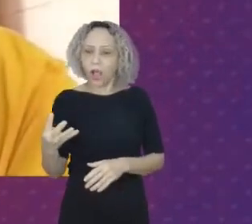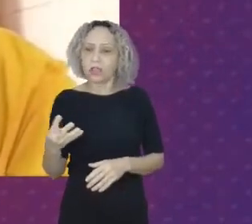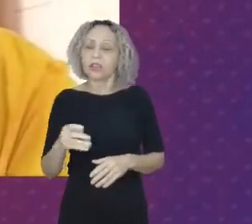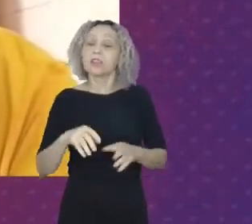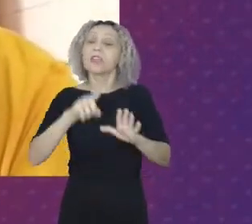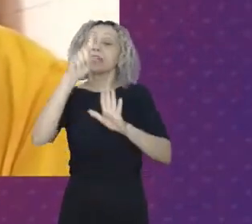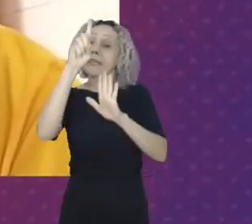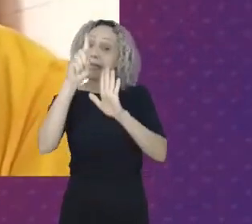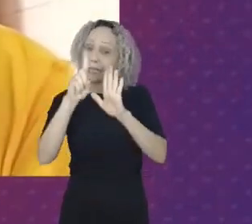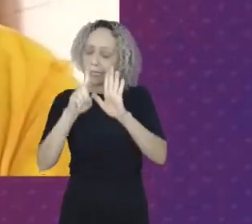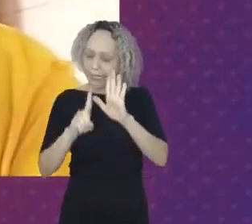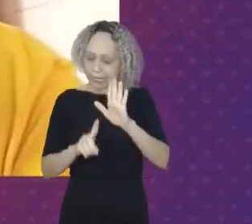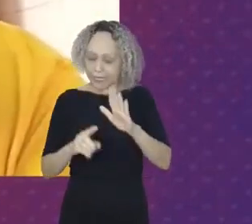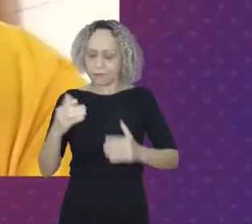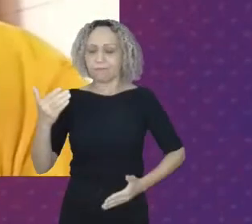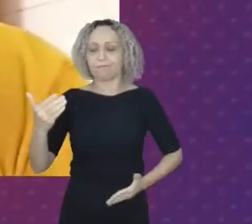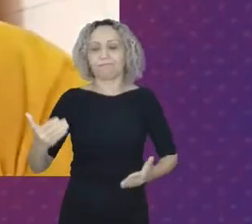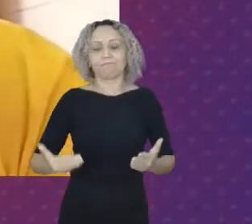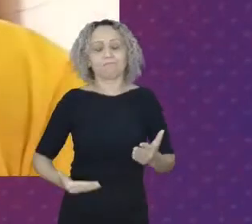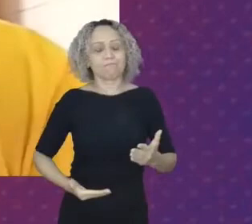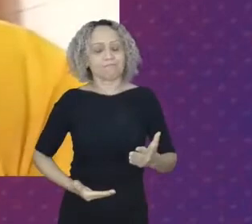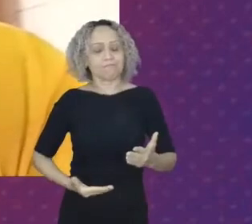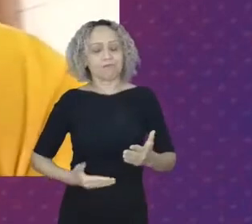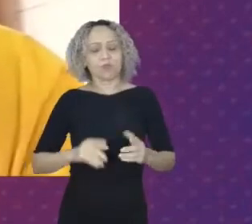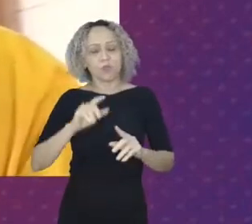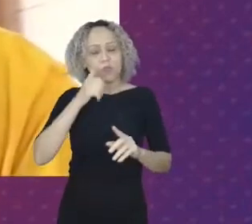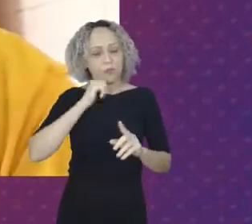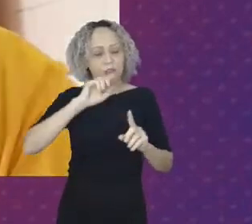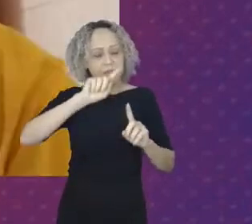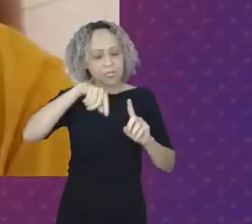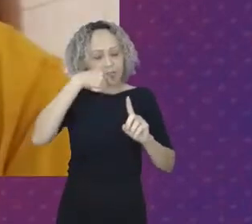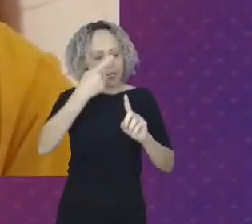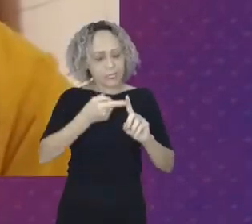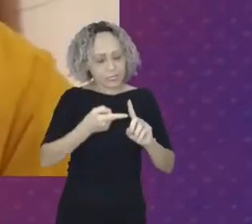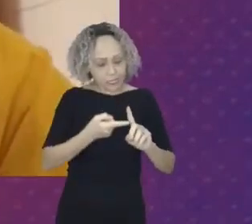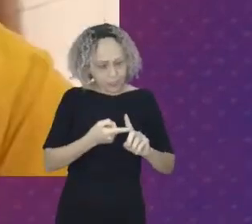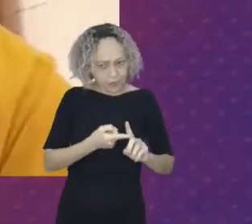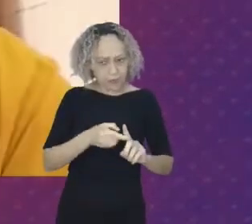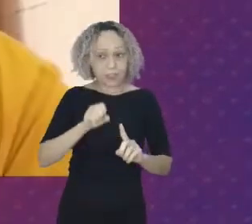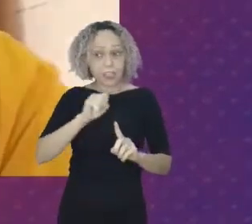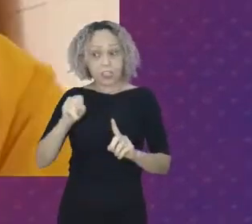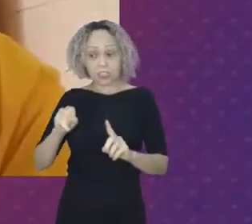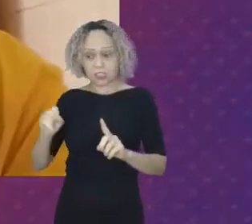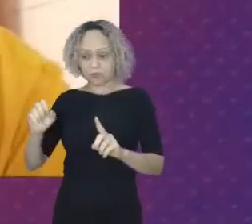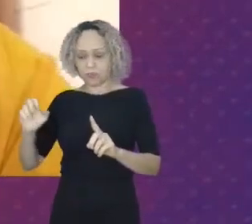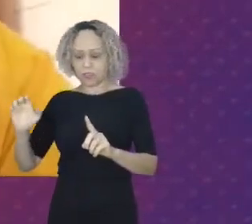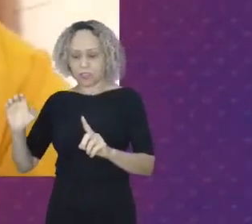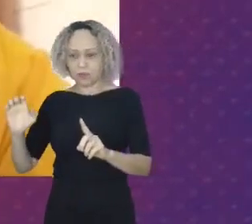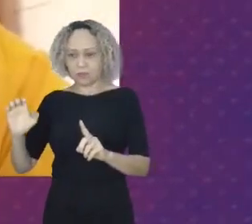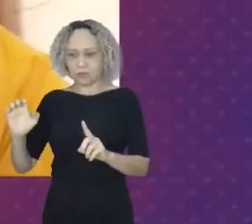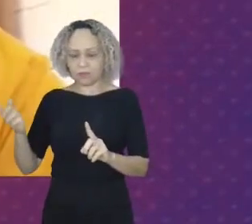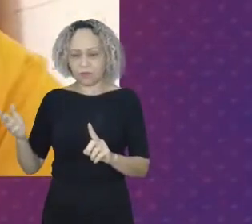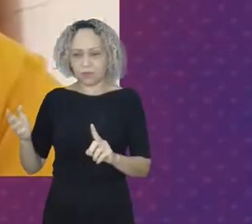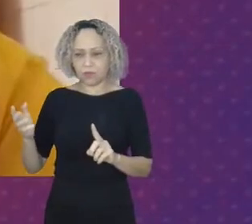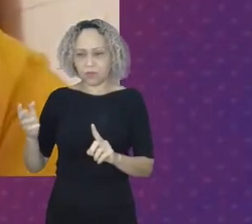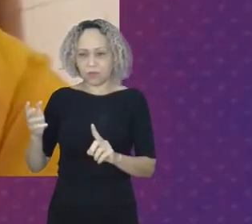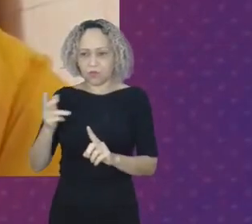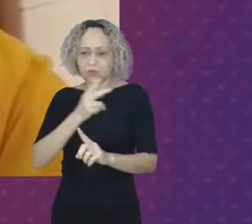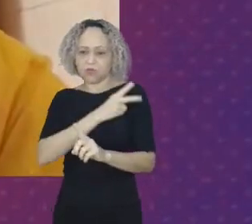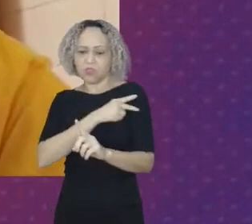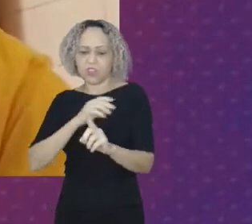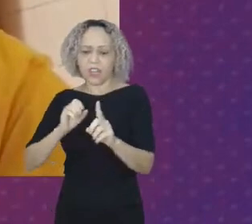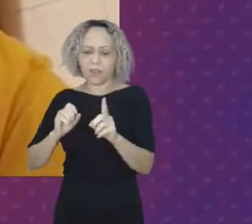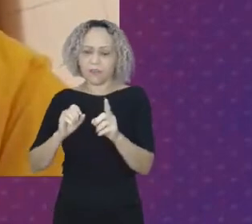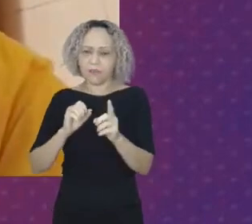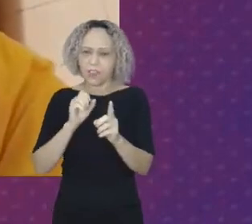trabalhadora doméstica gestante. Se por acaso o empregador demitir, ele pode até demitir, mas ele tem que